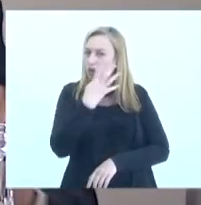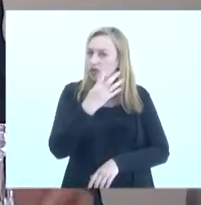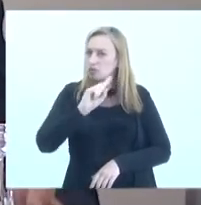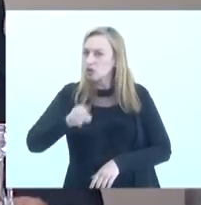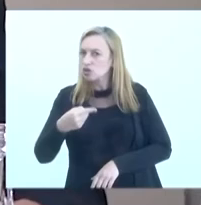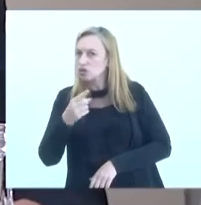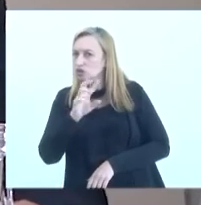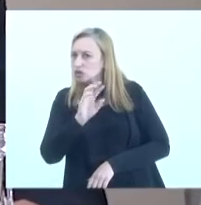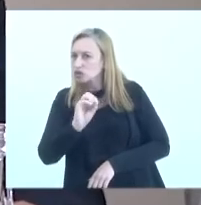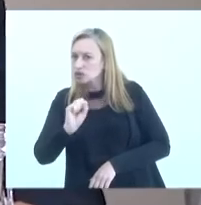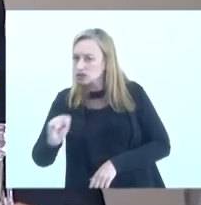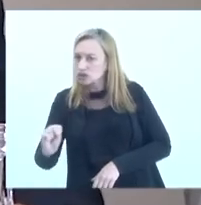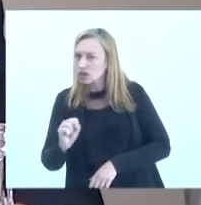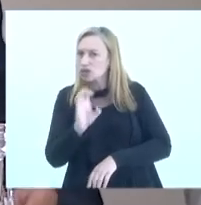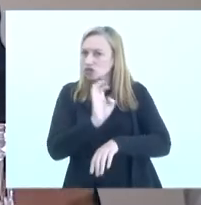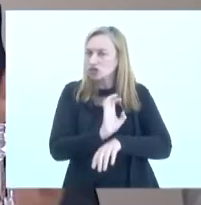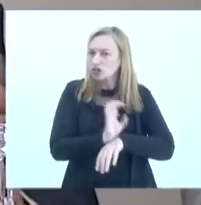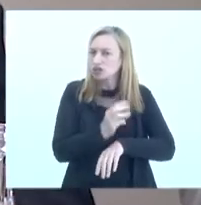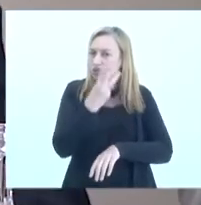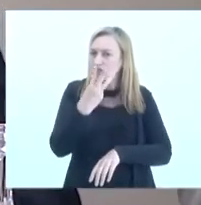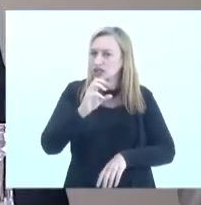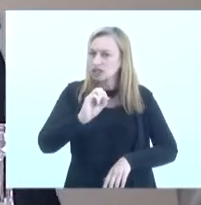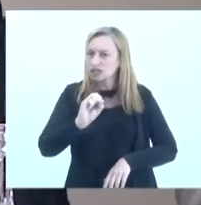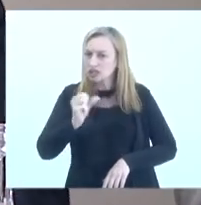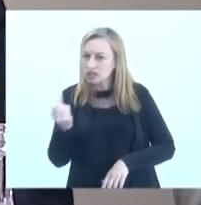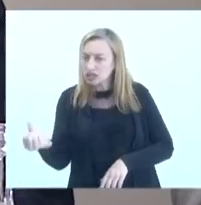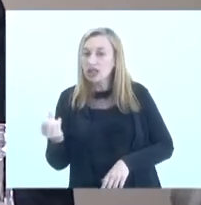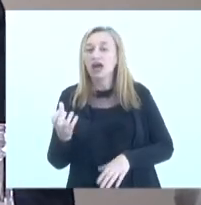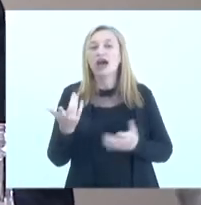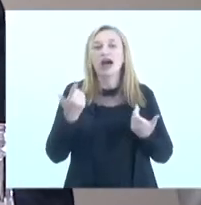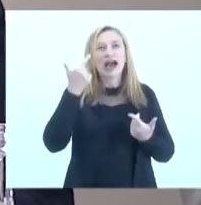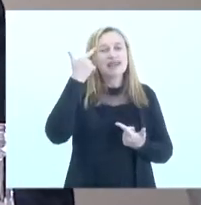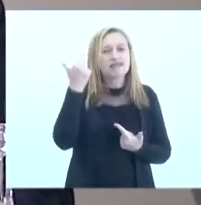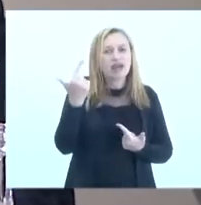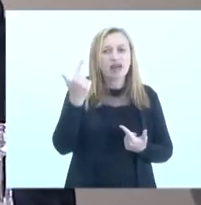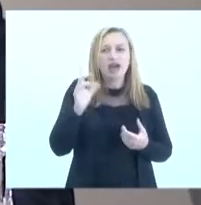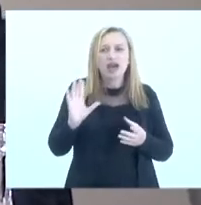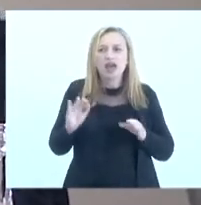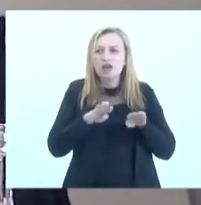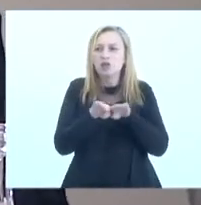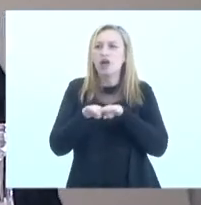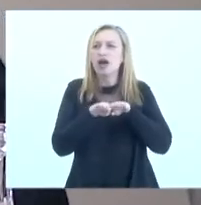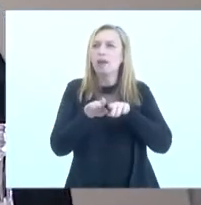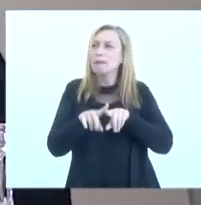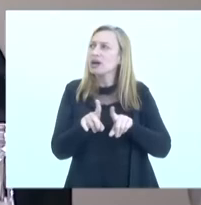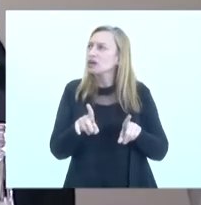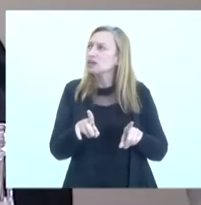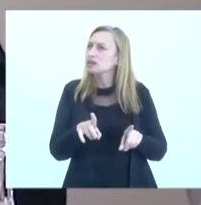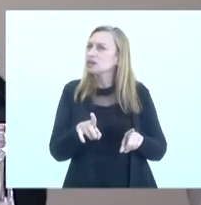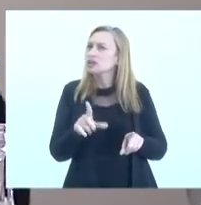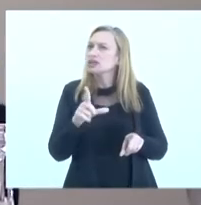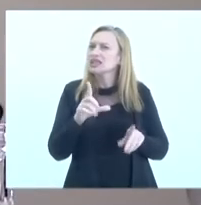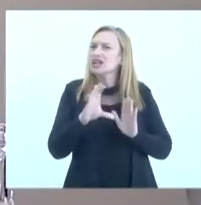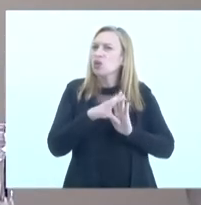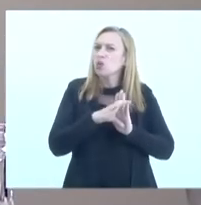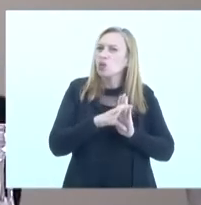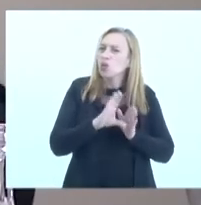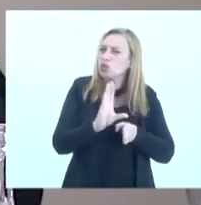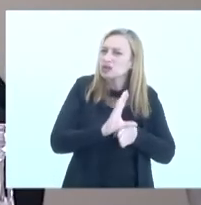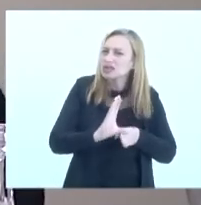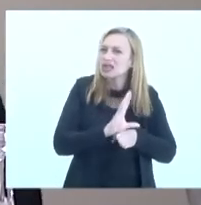4.800.000 e o Estadual 3.600. A ideia era igualar, só que tem um Conselho